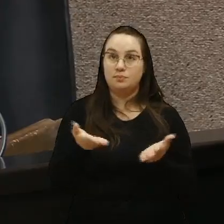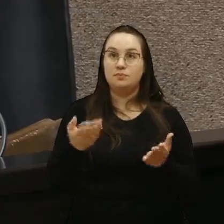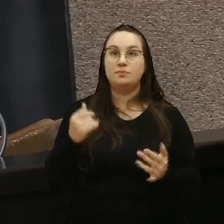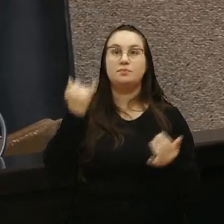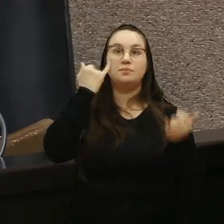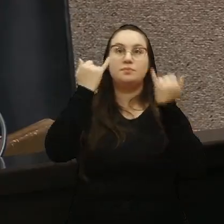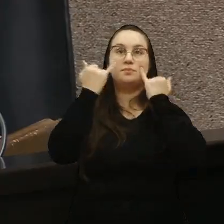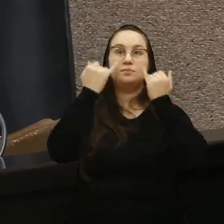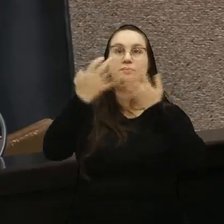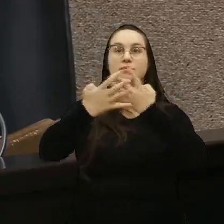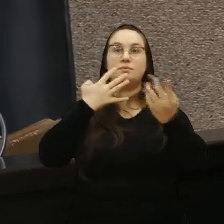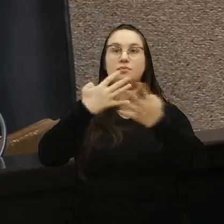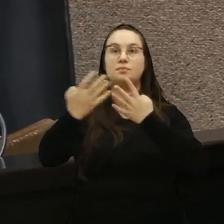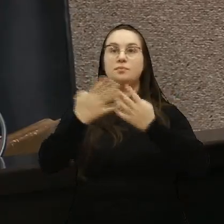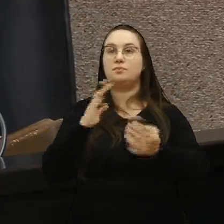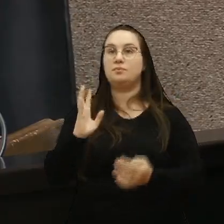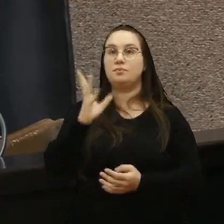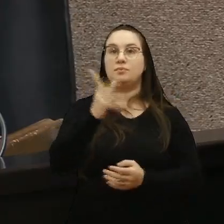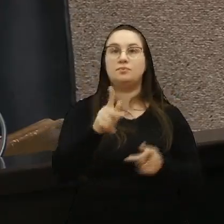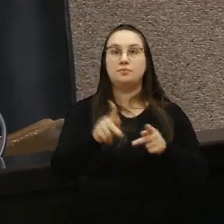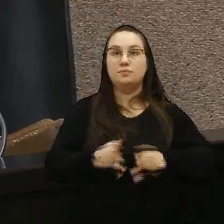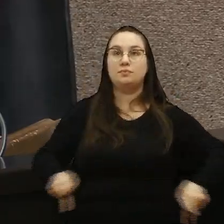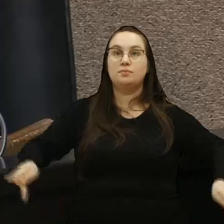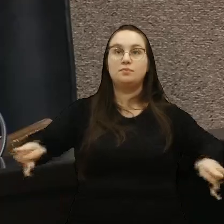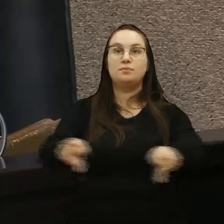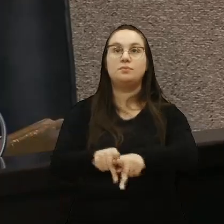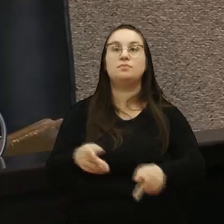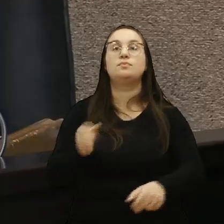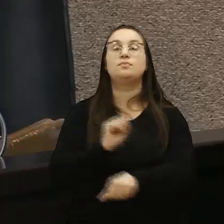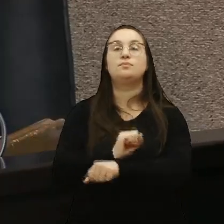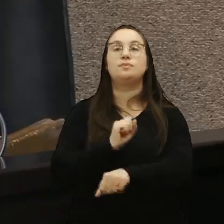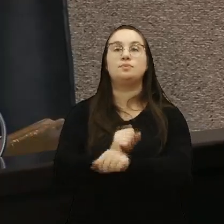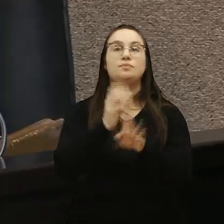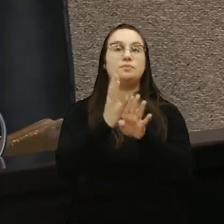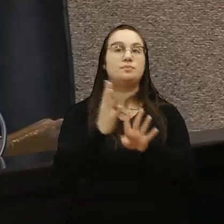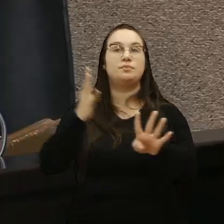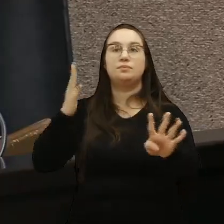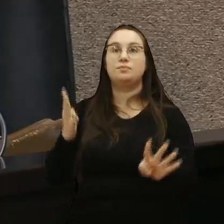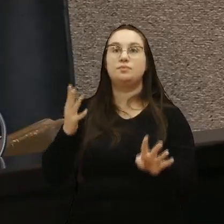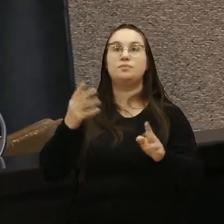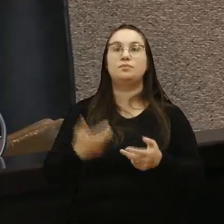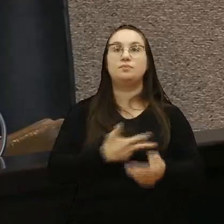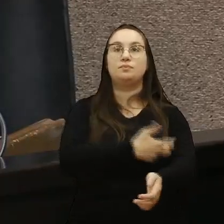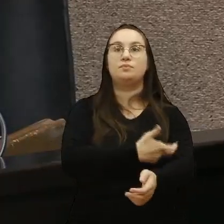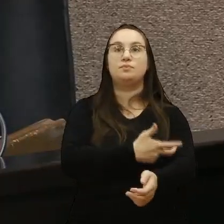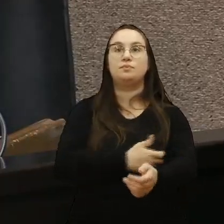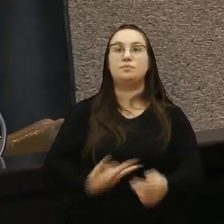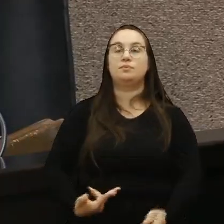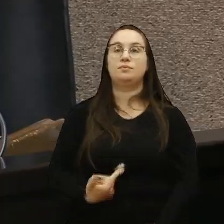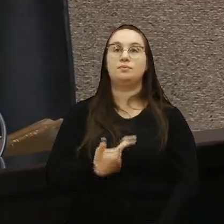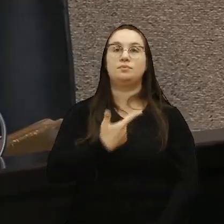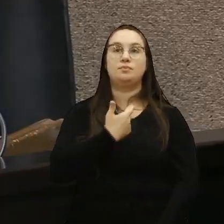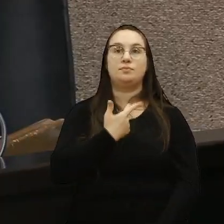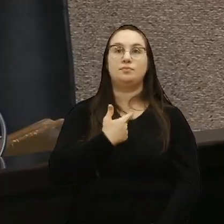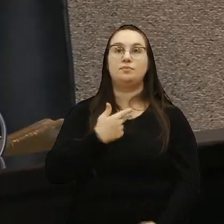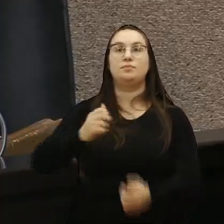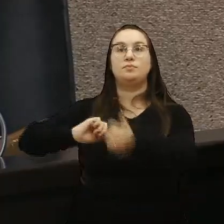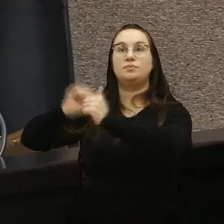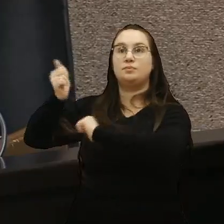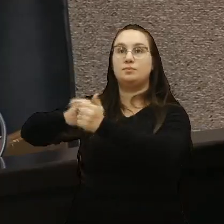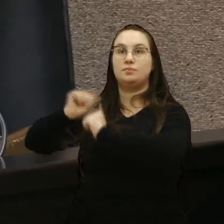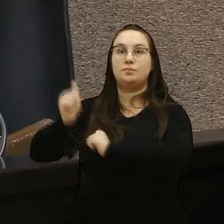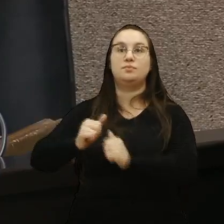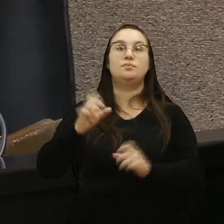e transparência para todas as pessoas que aguardam nas filas de exames, de cirurgias e de consultas